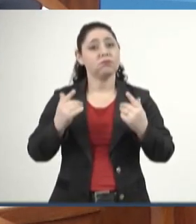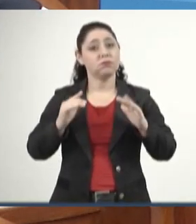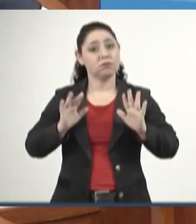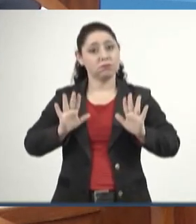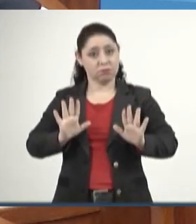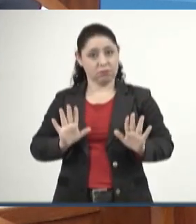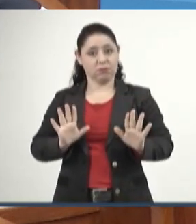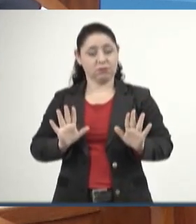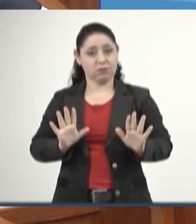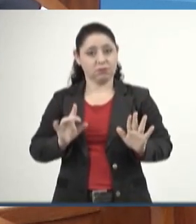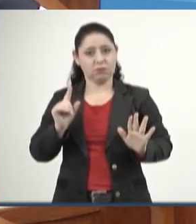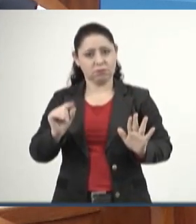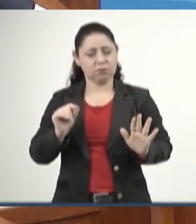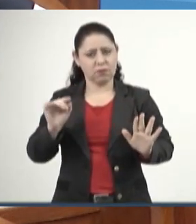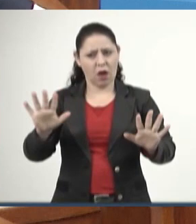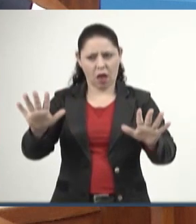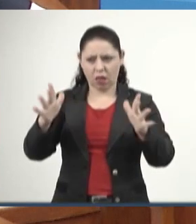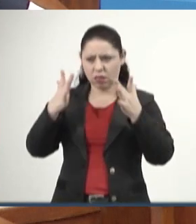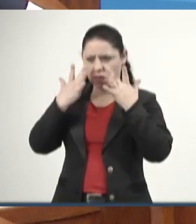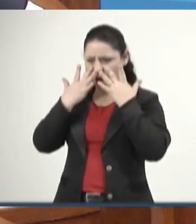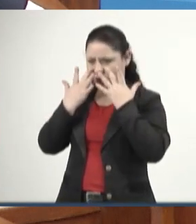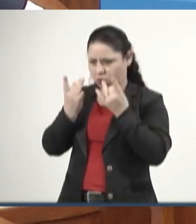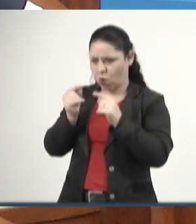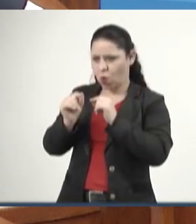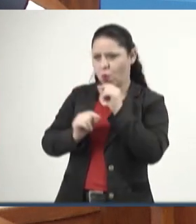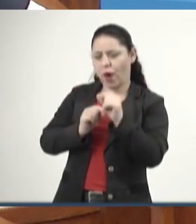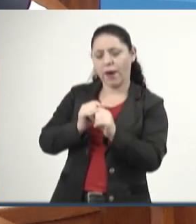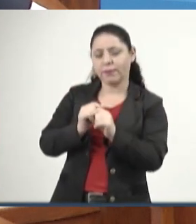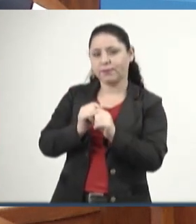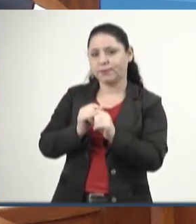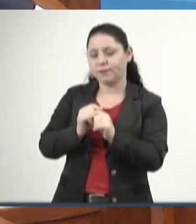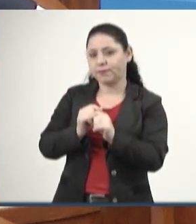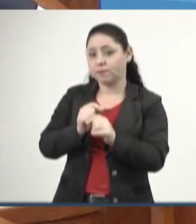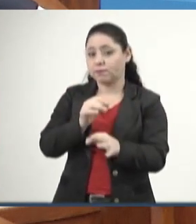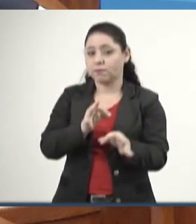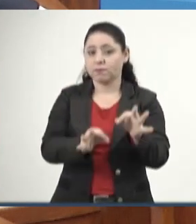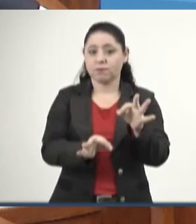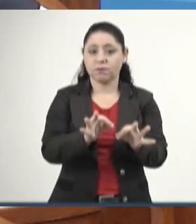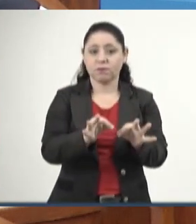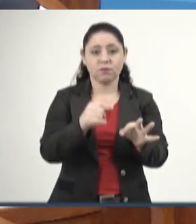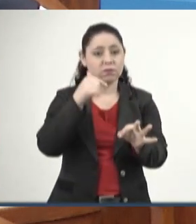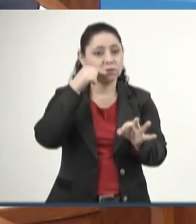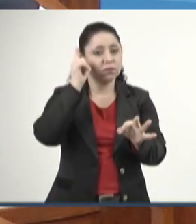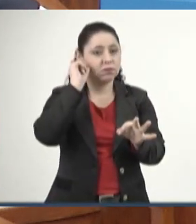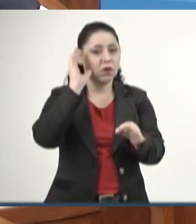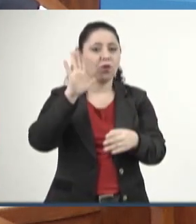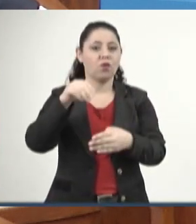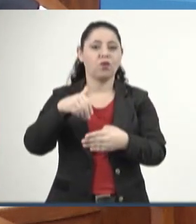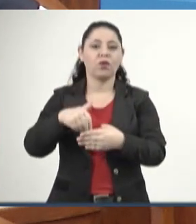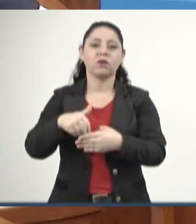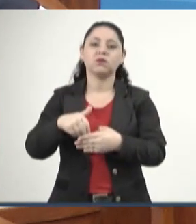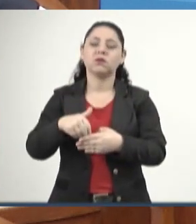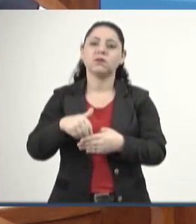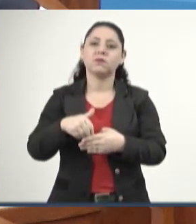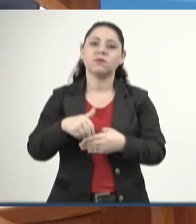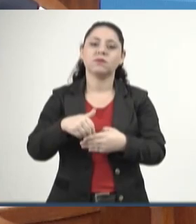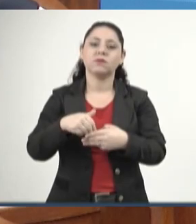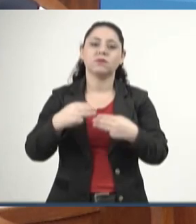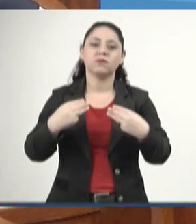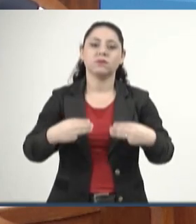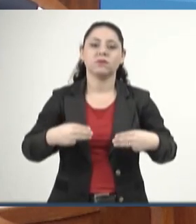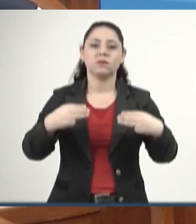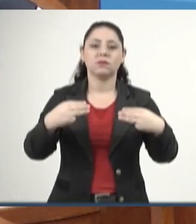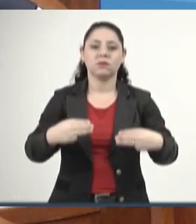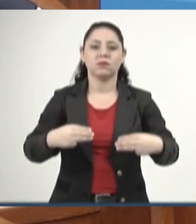Mas o que me chamou a atenção no julgamento de ontem foi o voto do